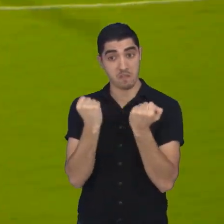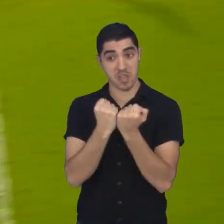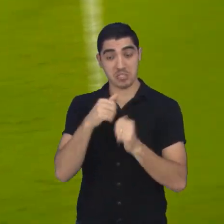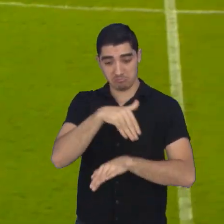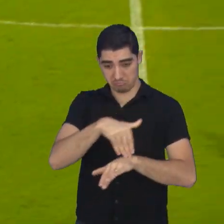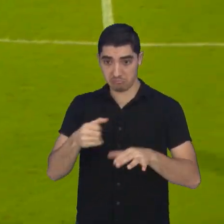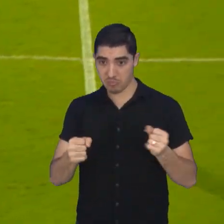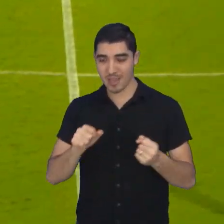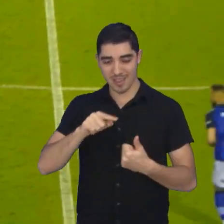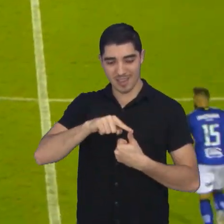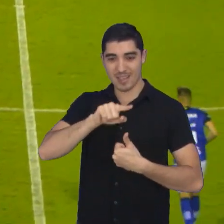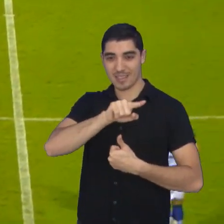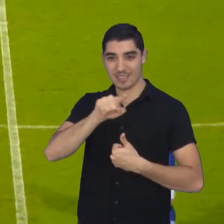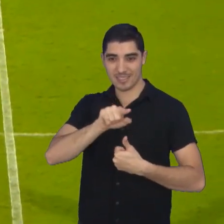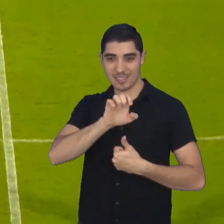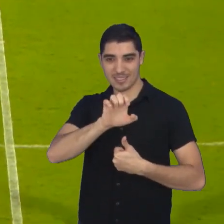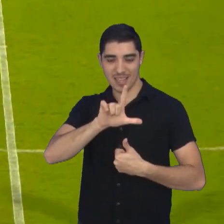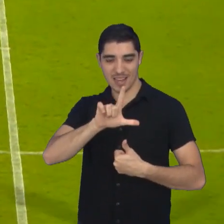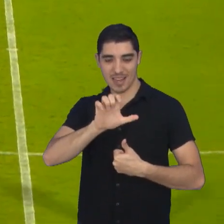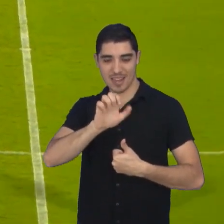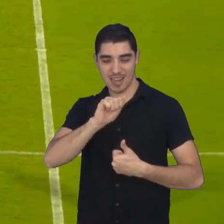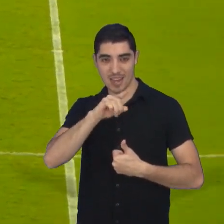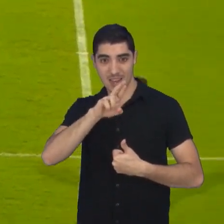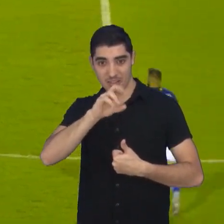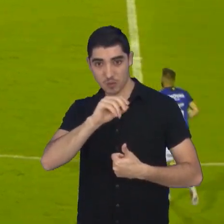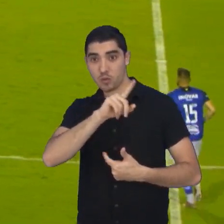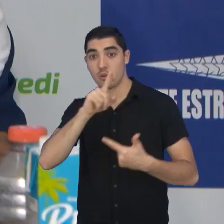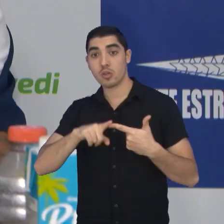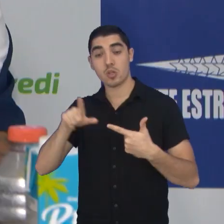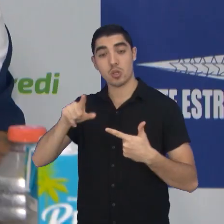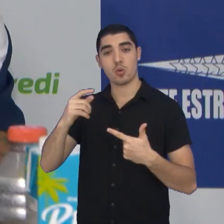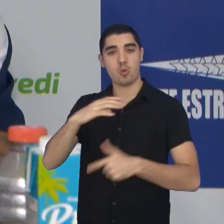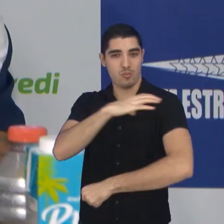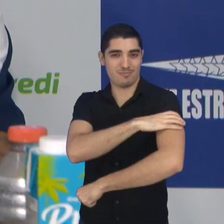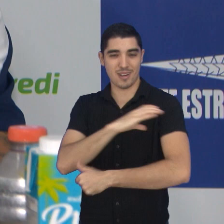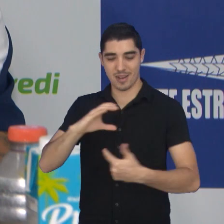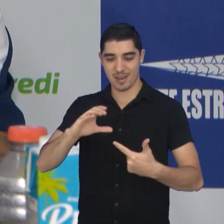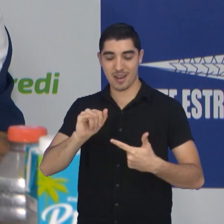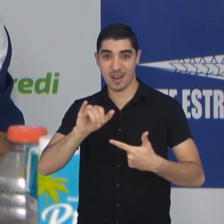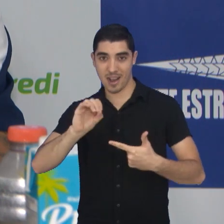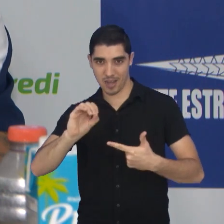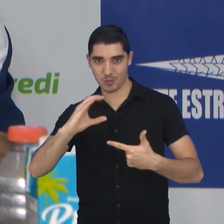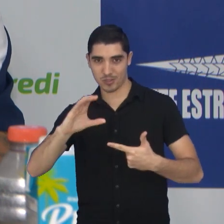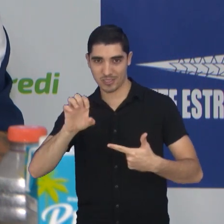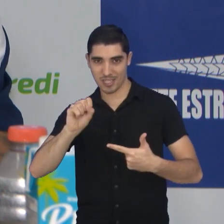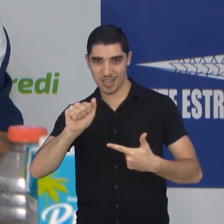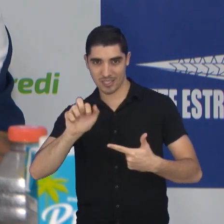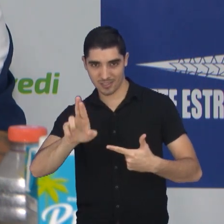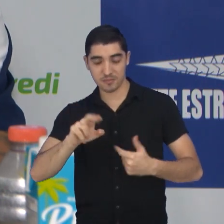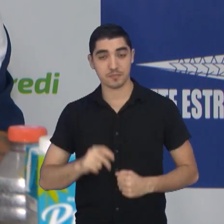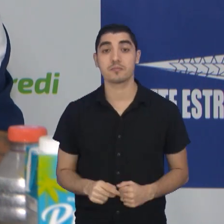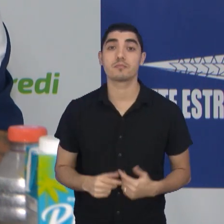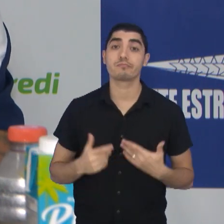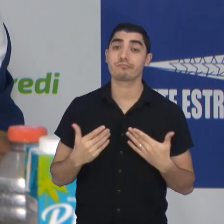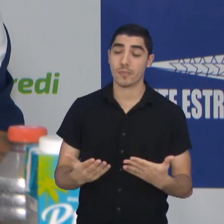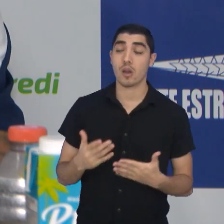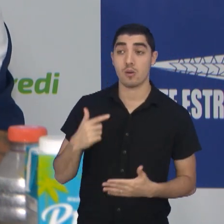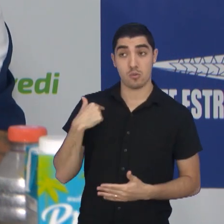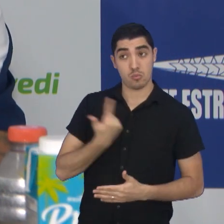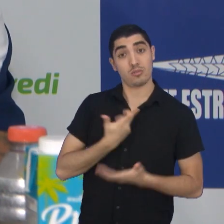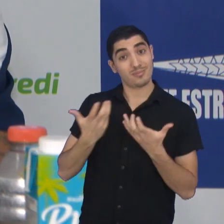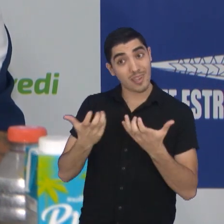Zé Leandro e a volta ao time do capitão Caio César. Se a gente quer almejar alguma coisa na competição, primeiro a gente tem